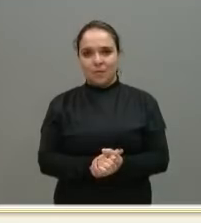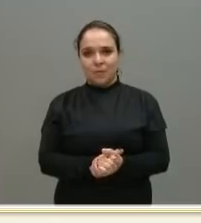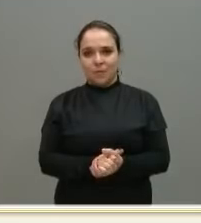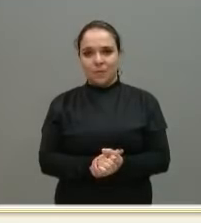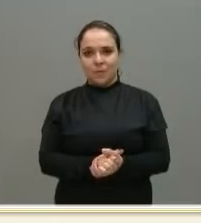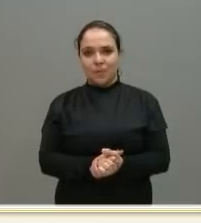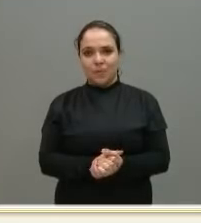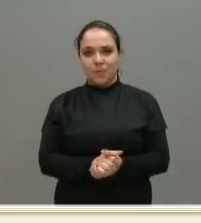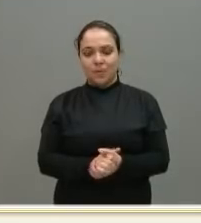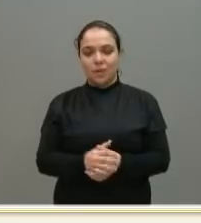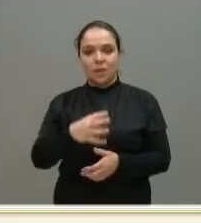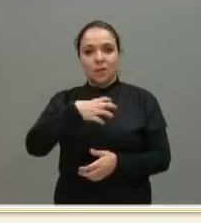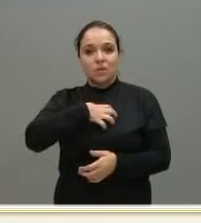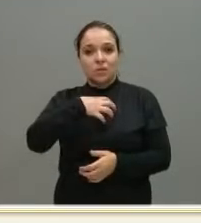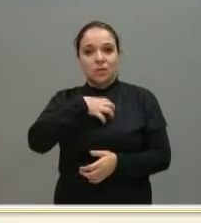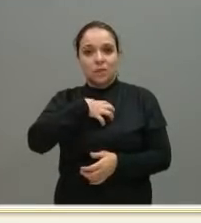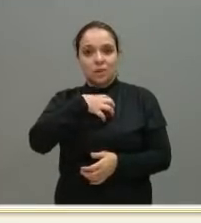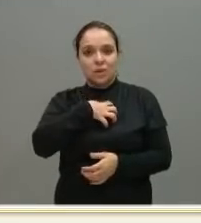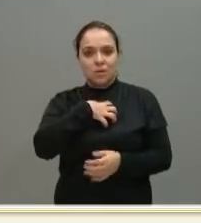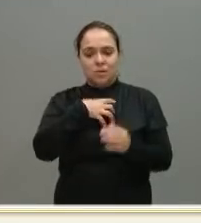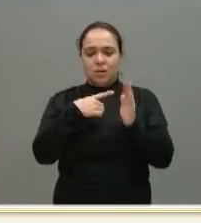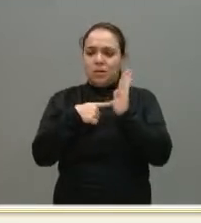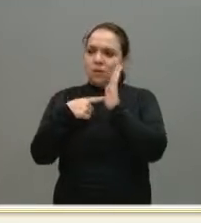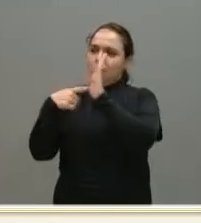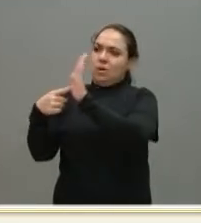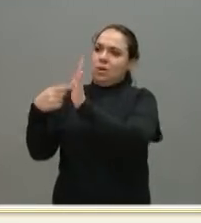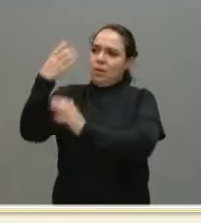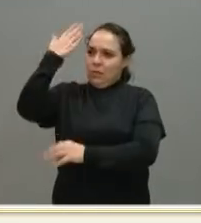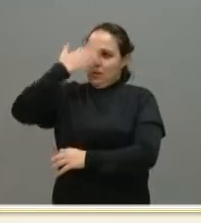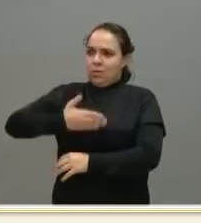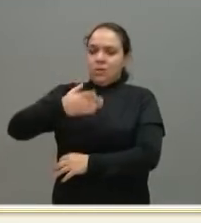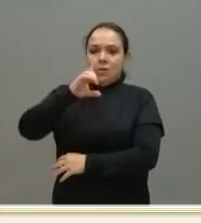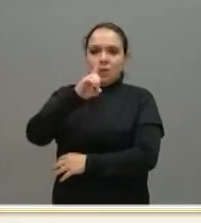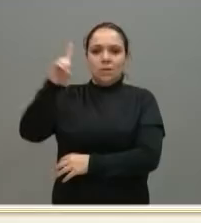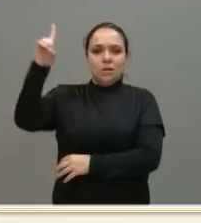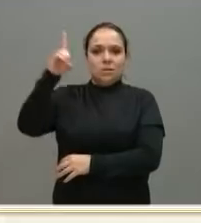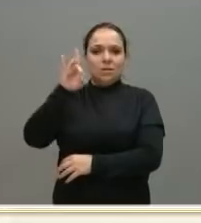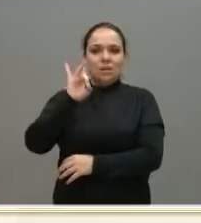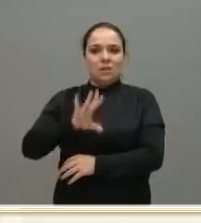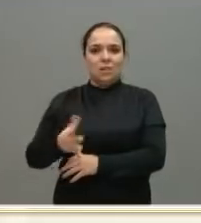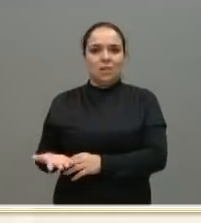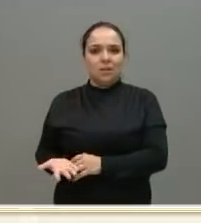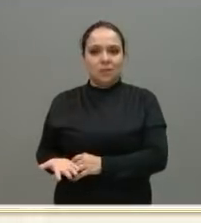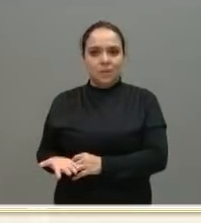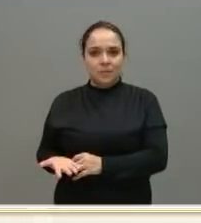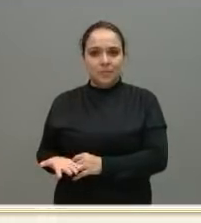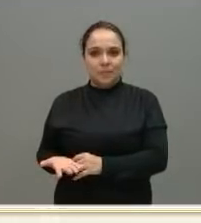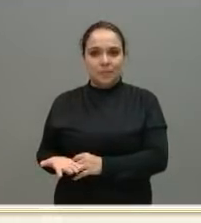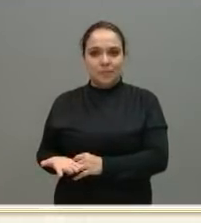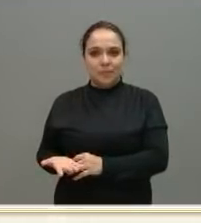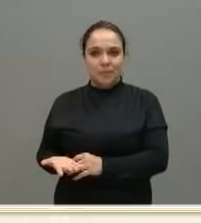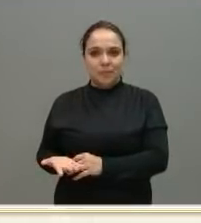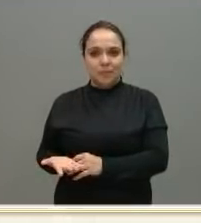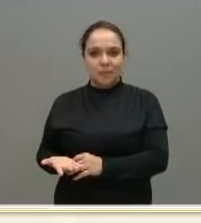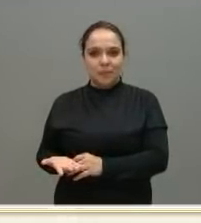A forma como nos colocamos diante de Deus, ela